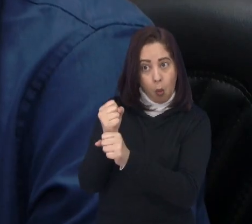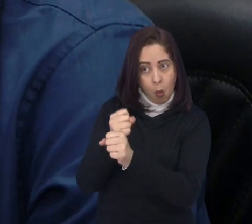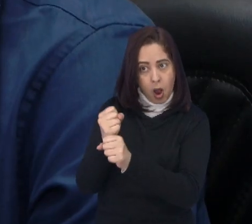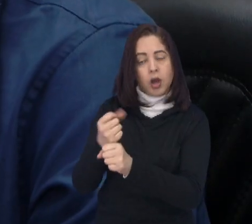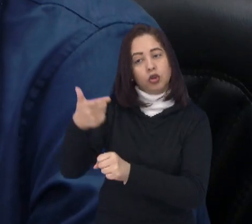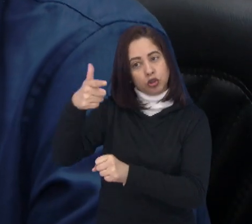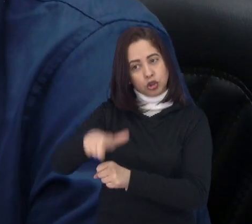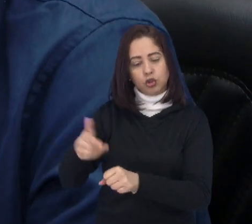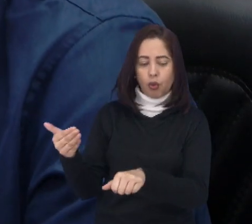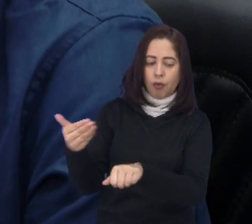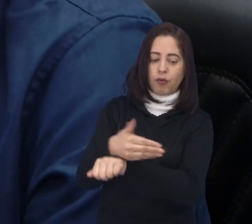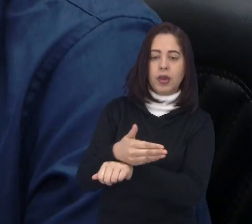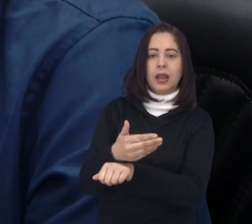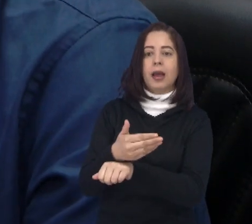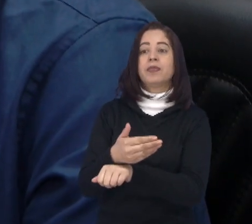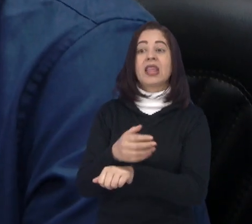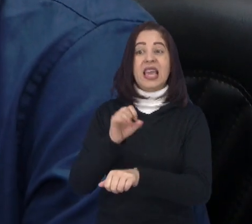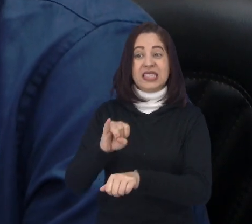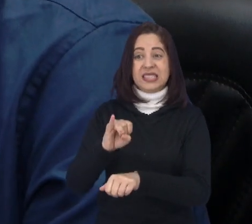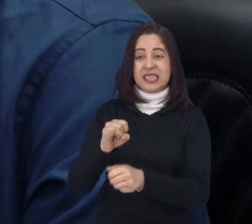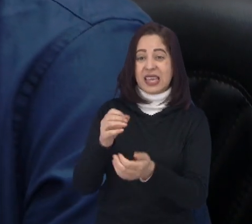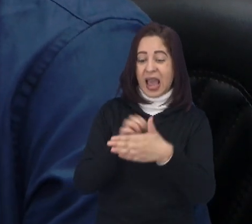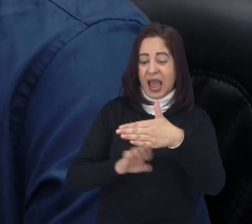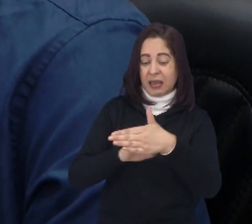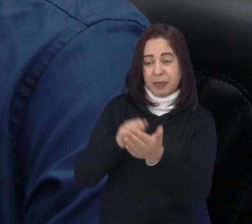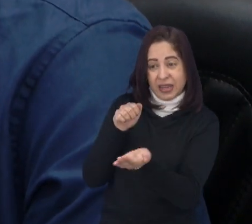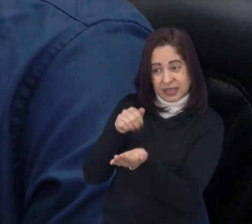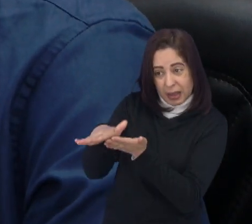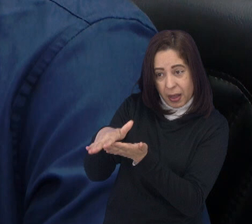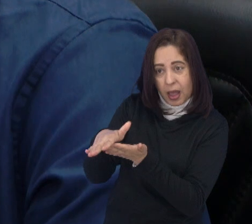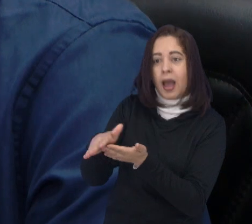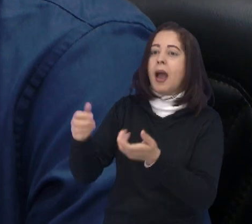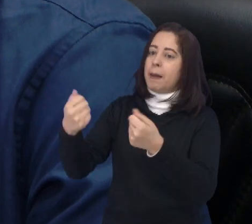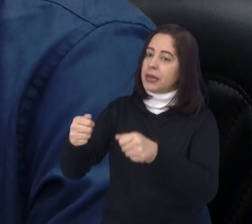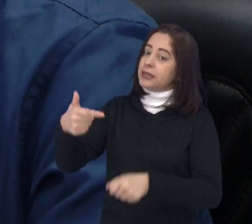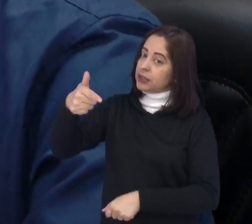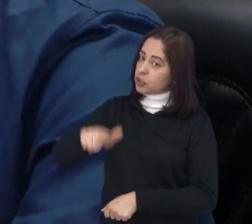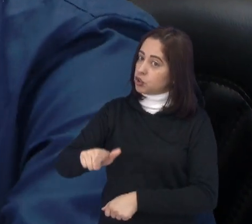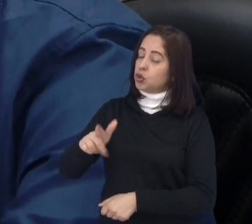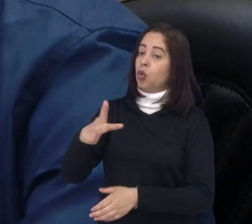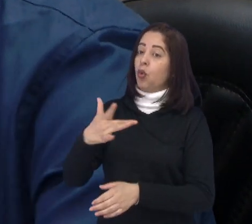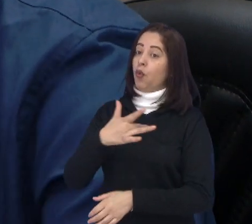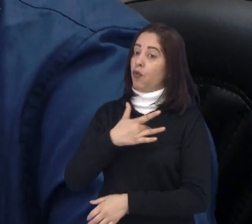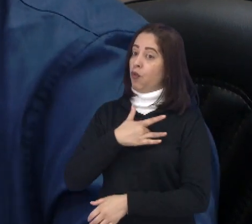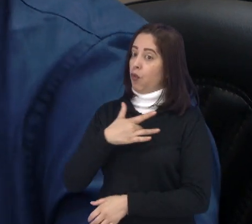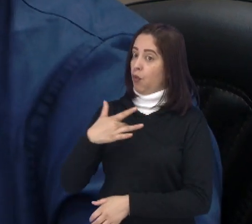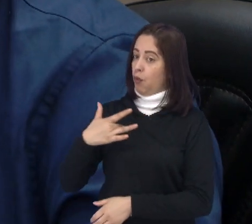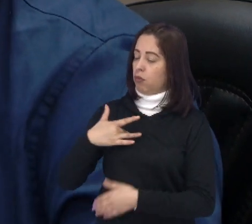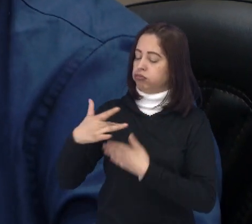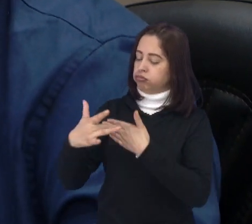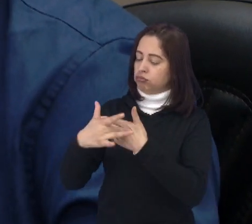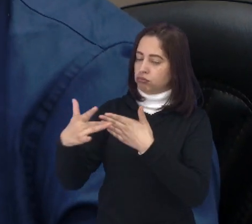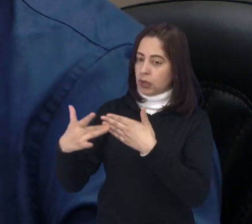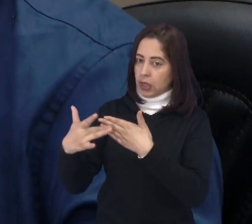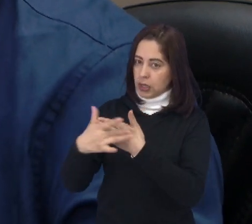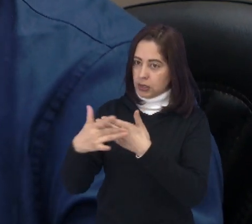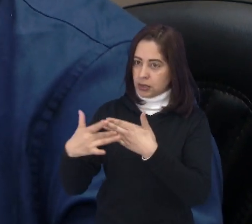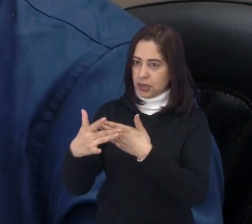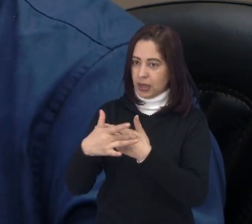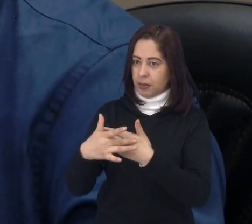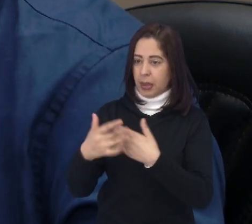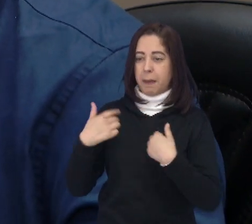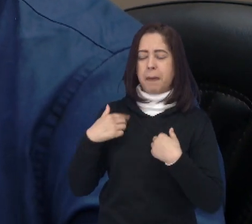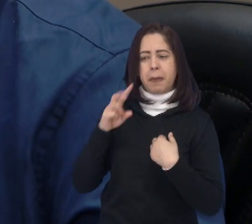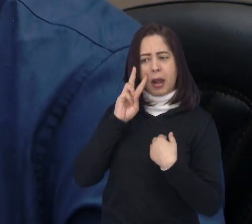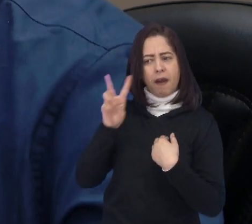quando você vai deixar a empresa, você vai fazer um exame demissional, para ver se quando você está saindo da empresa, houve alguma